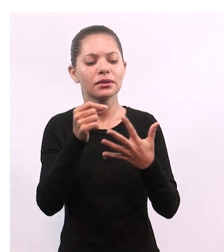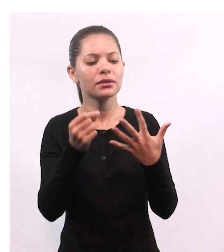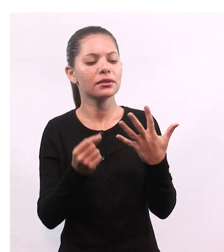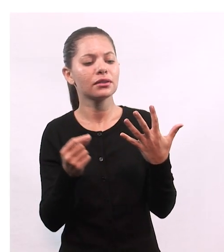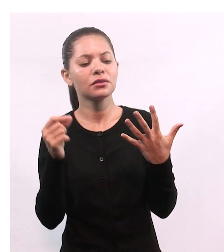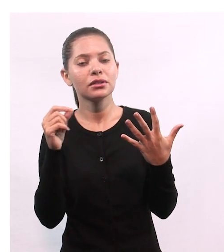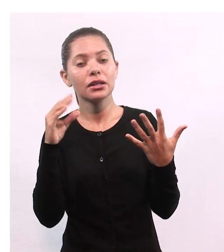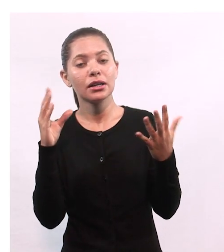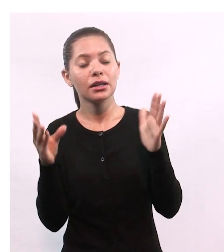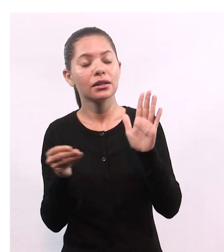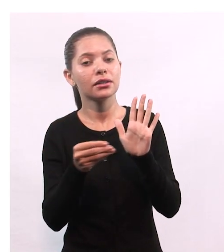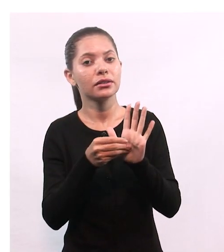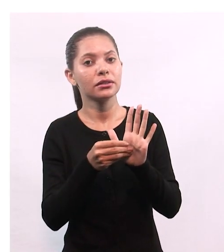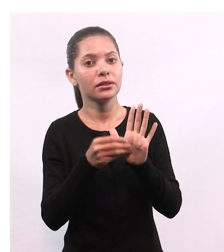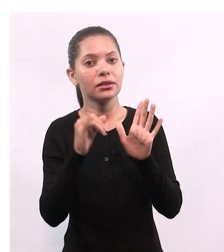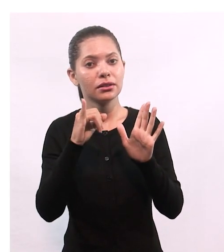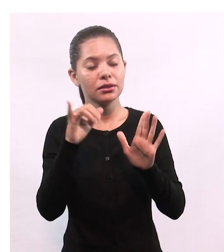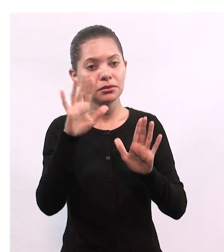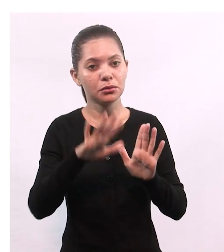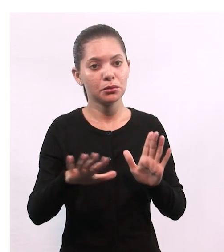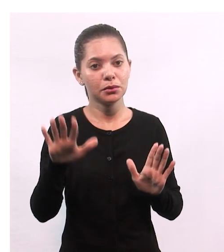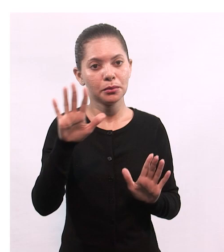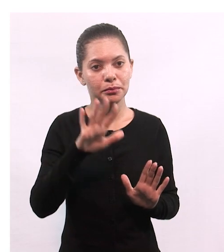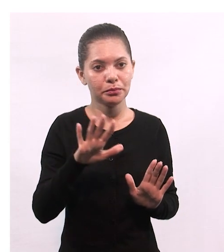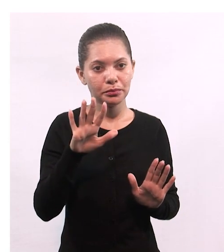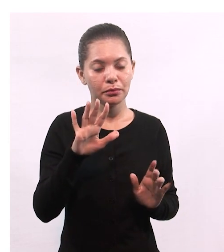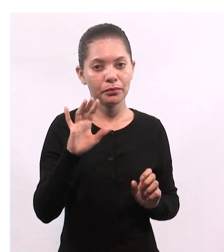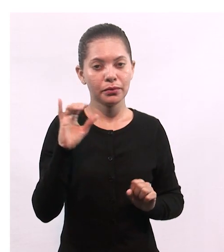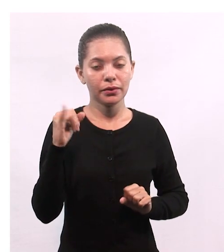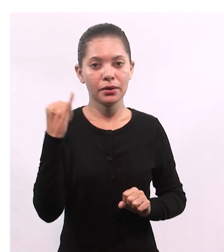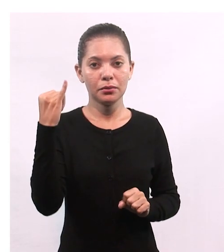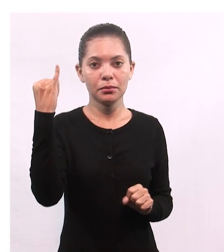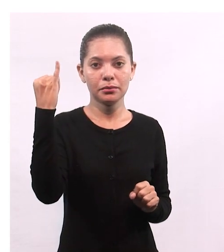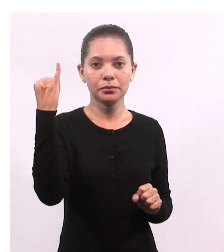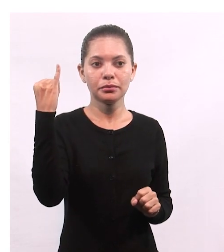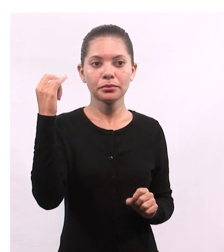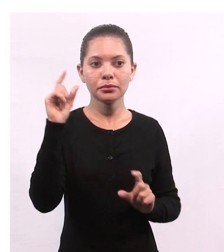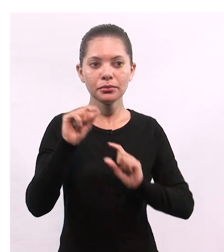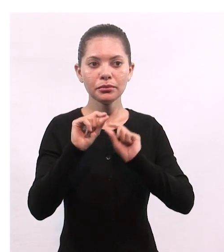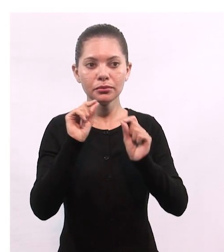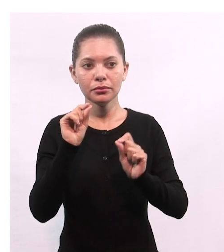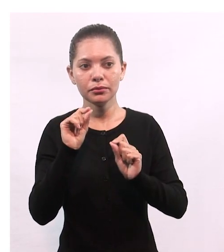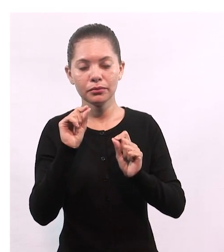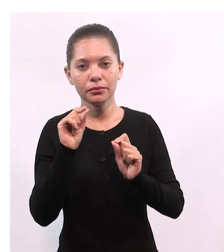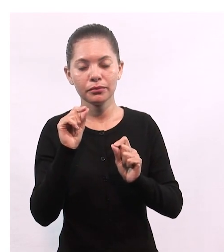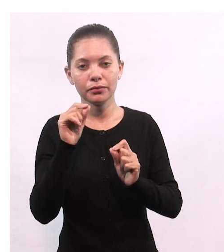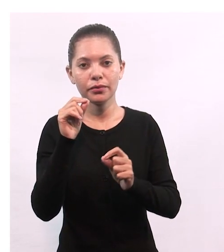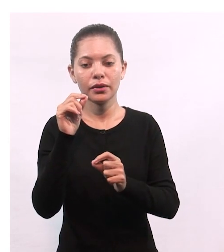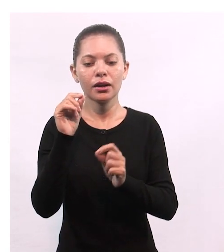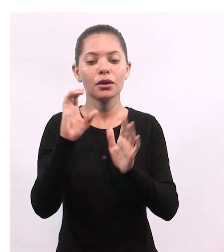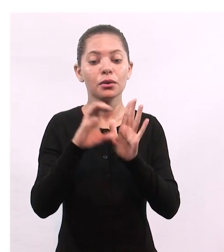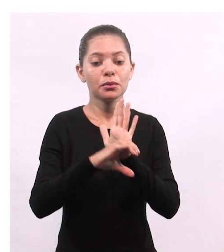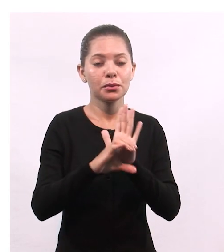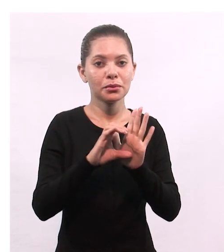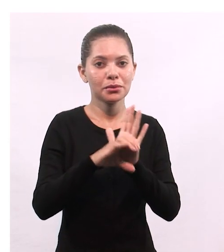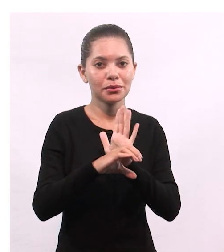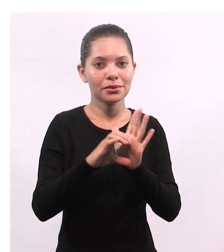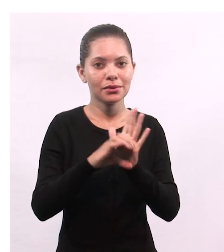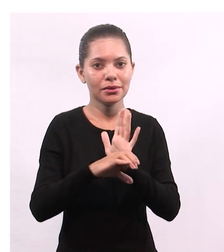dessas classificações você encaixaria essa figura? Para isso é importante explorar